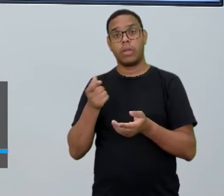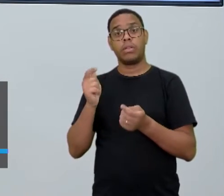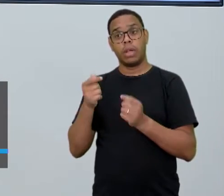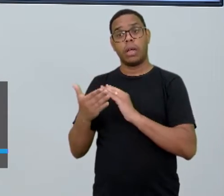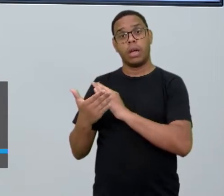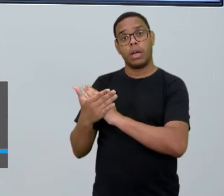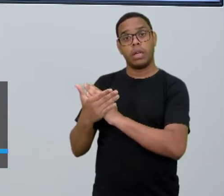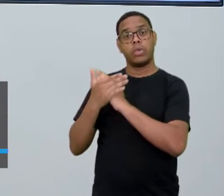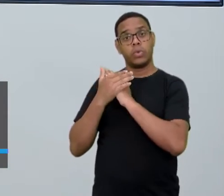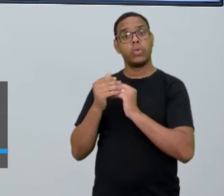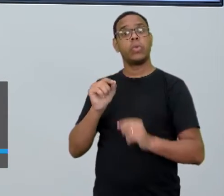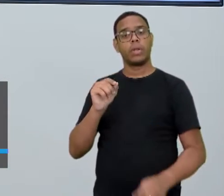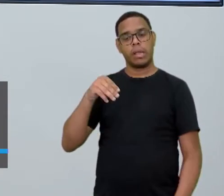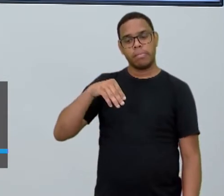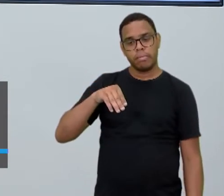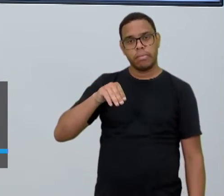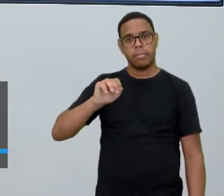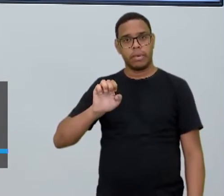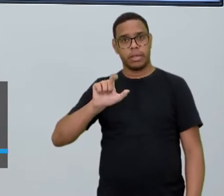com esses